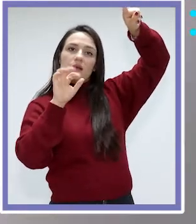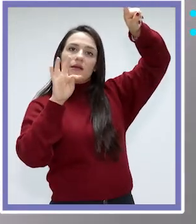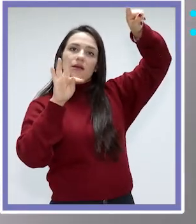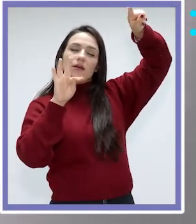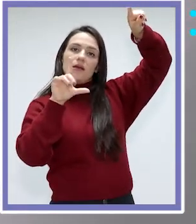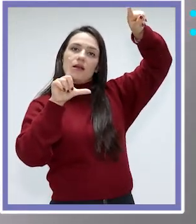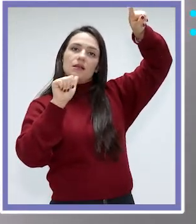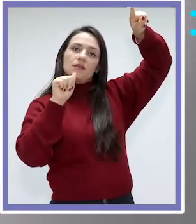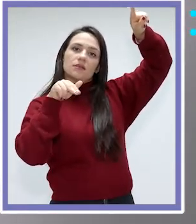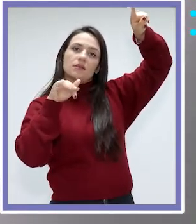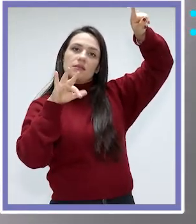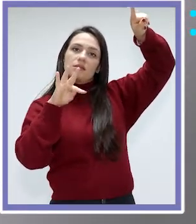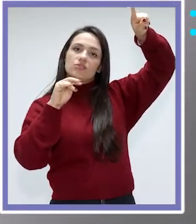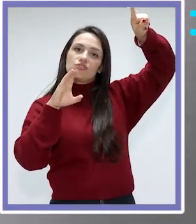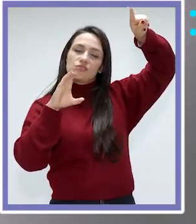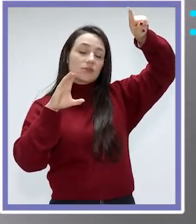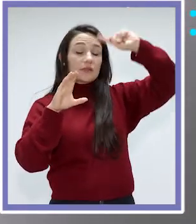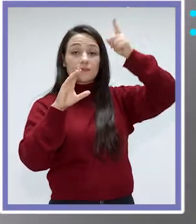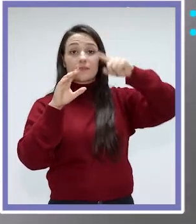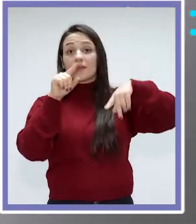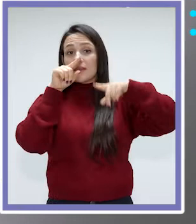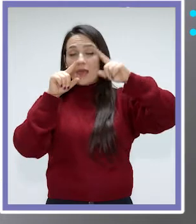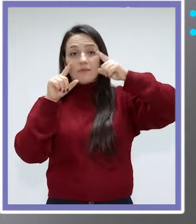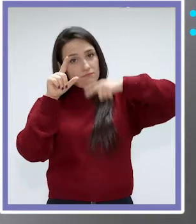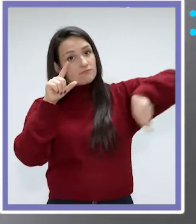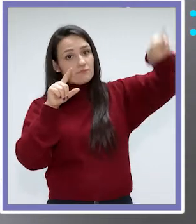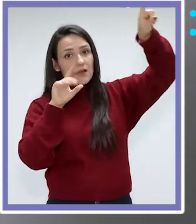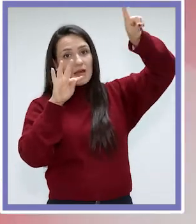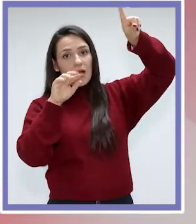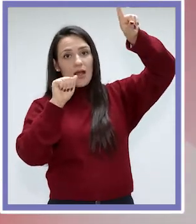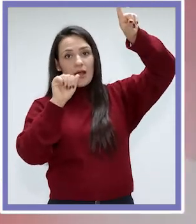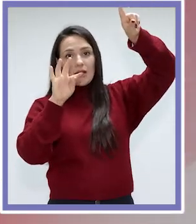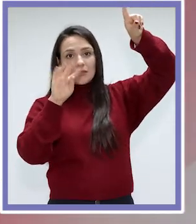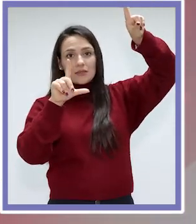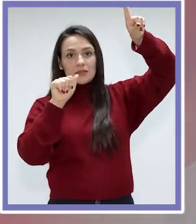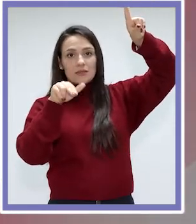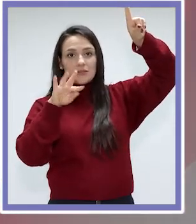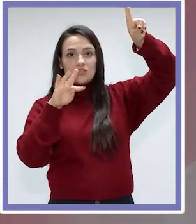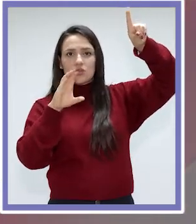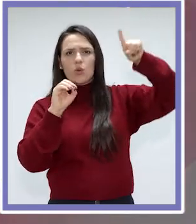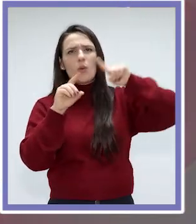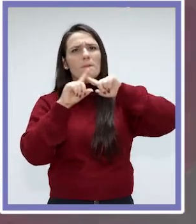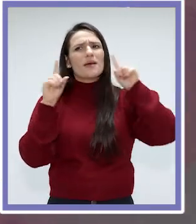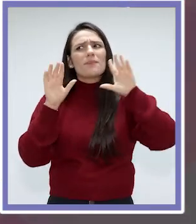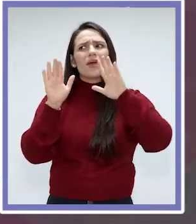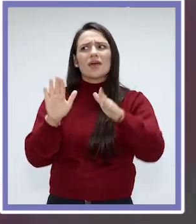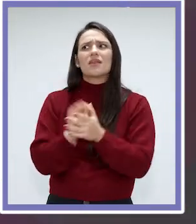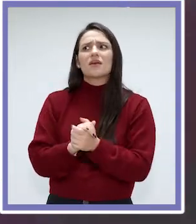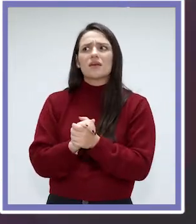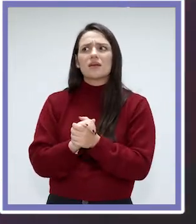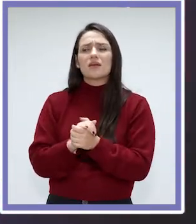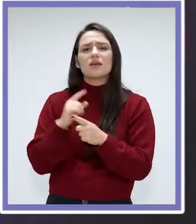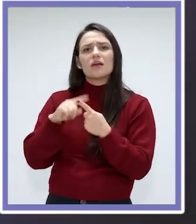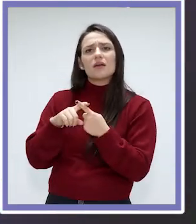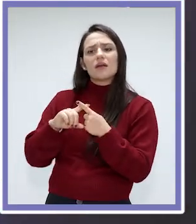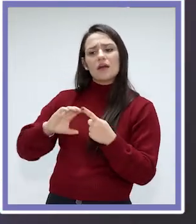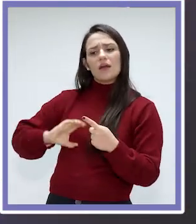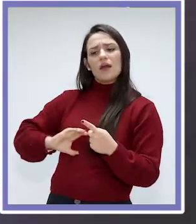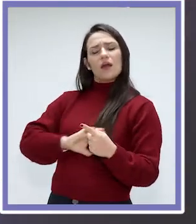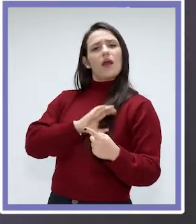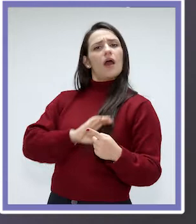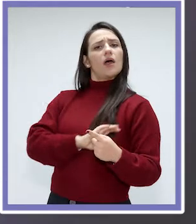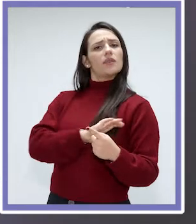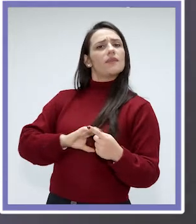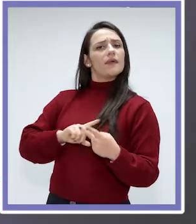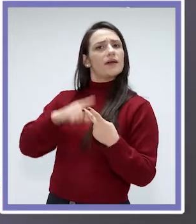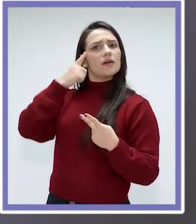basicamente, asiáticos, para o norte dos Estados Unidos, da costa oeste, né? E também do Canadá.